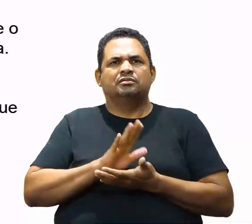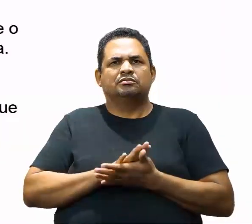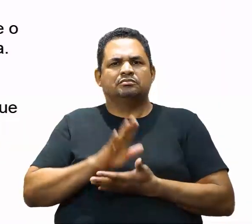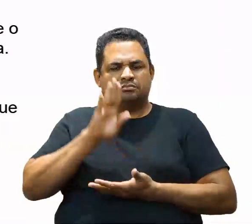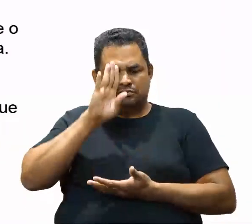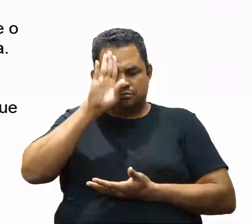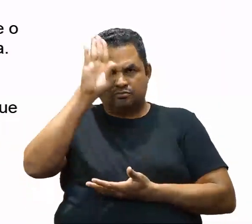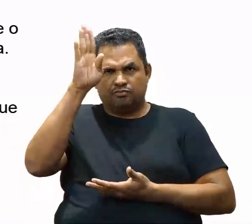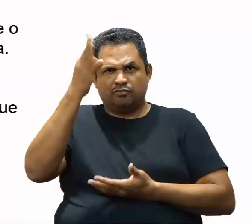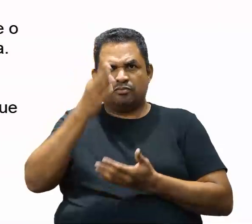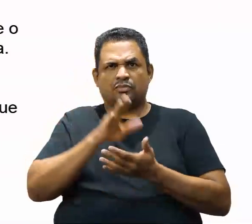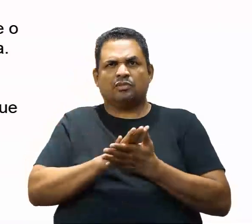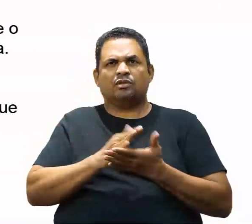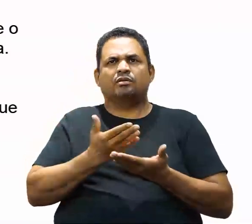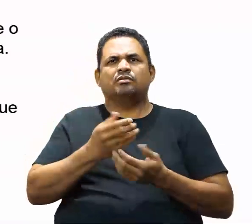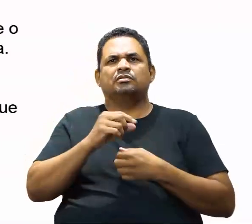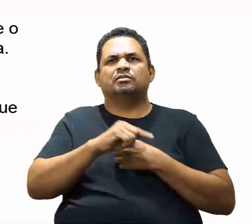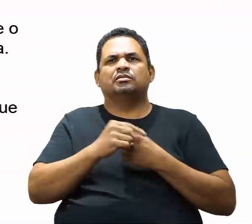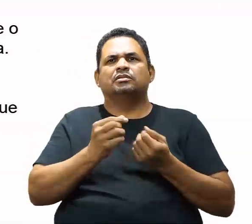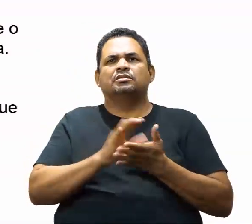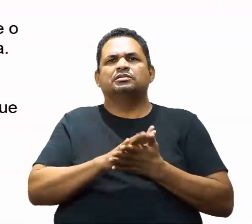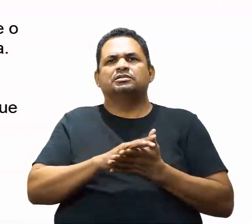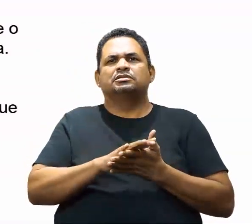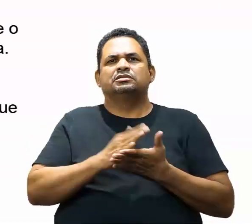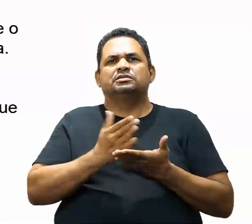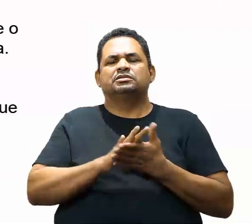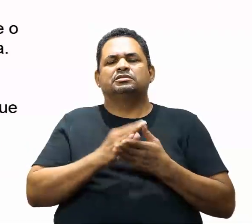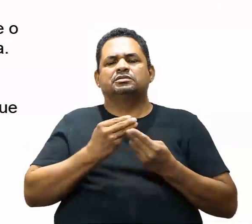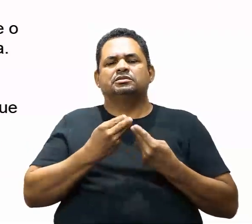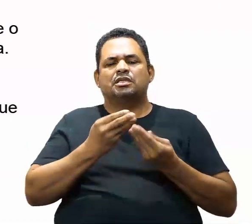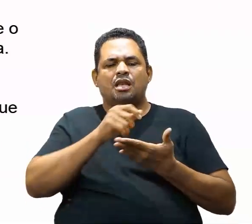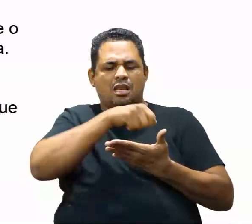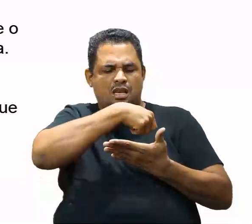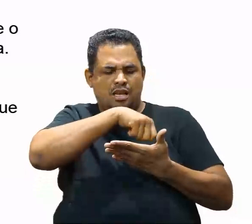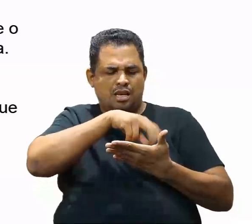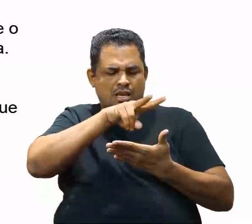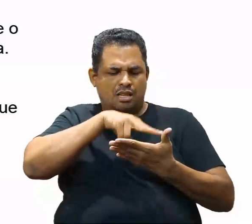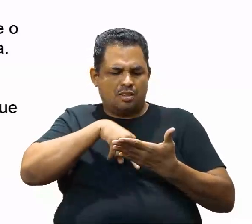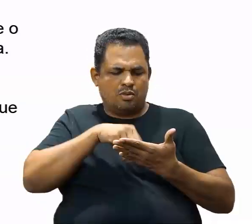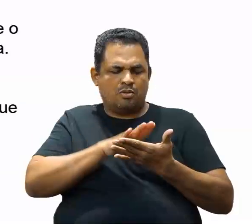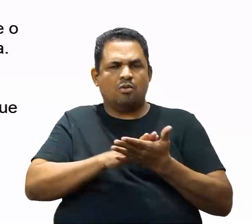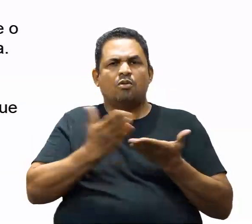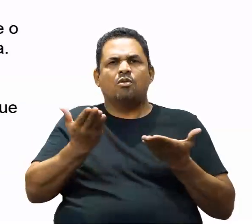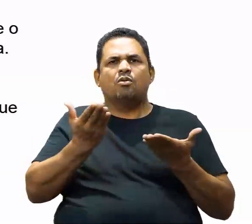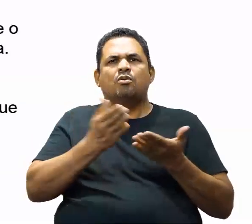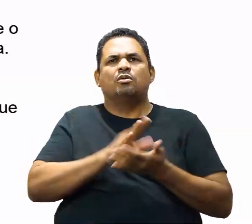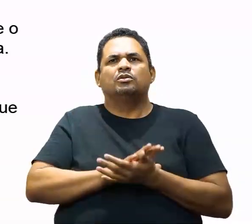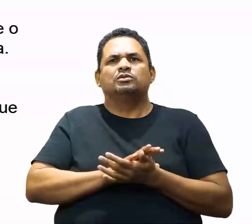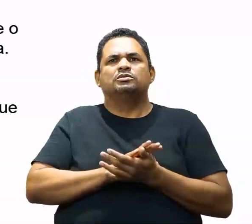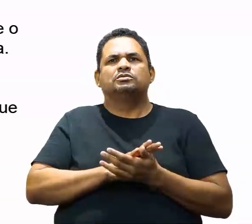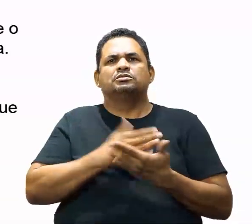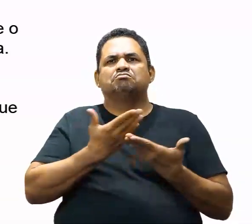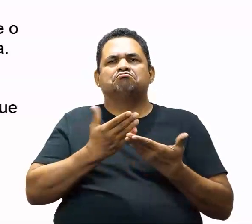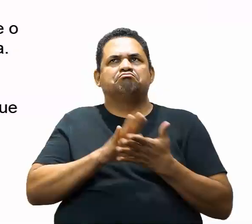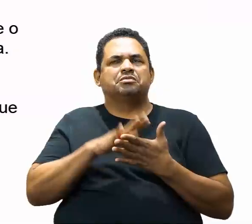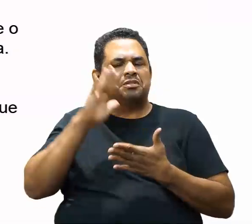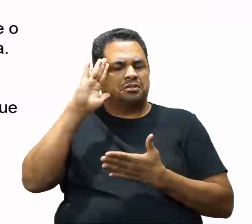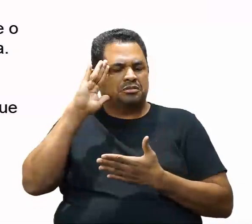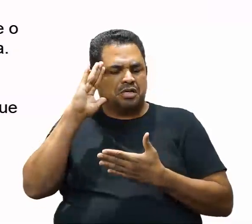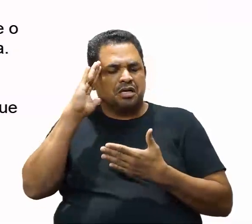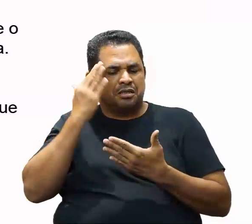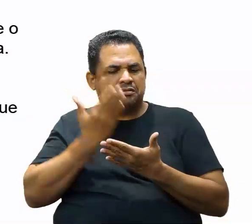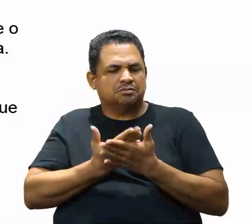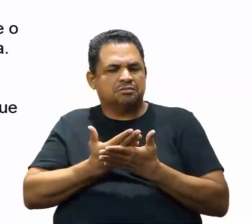falou, já de certa idade, ele se entrega à leitura desses romances, perde o juízo, acredita que tenham